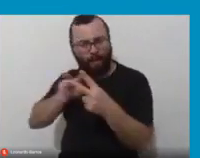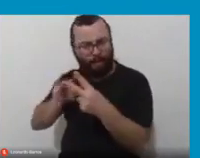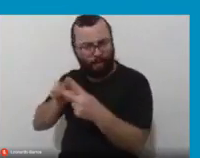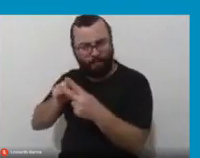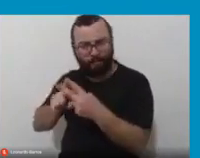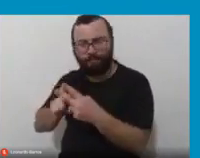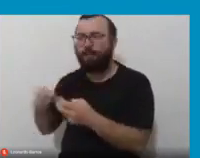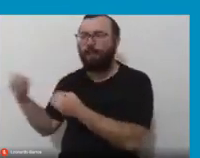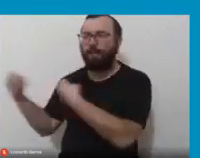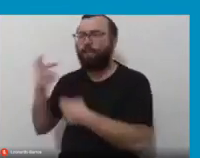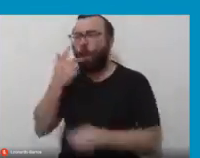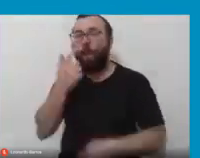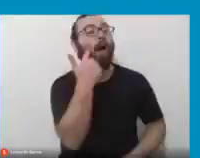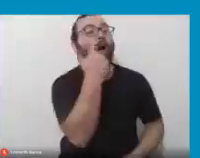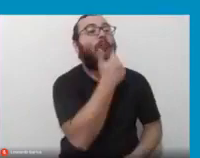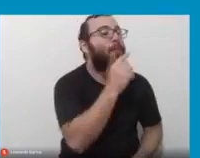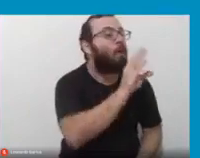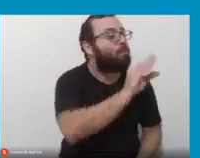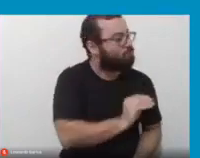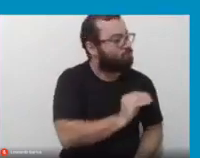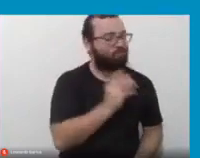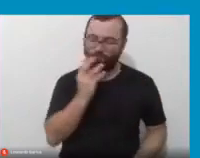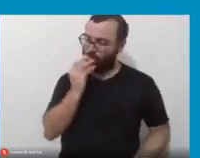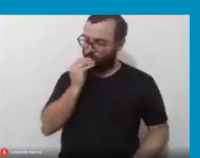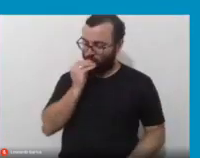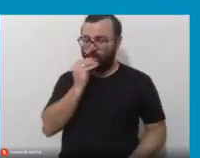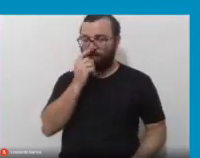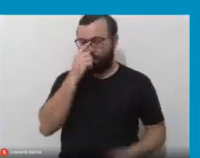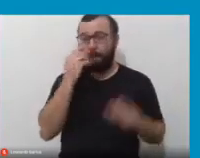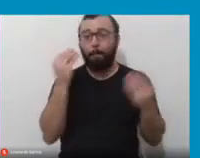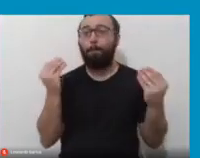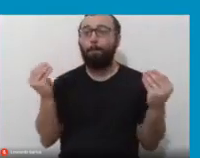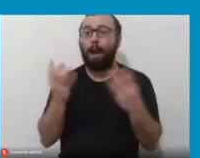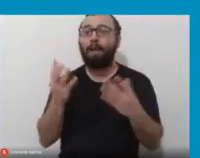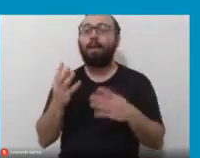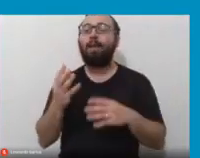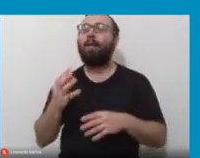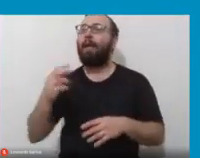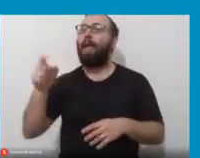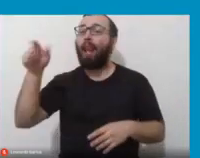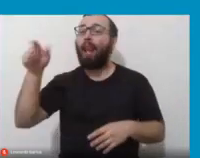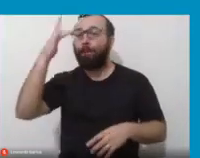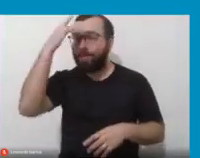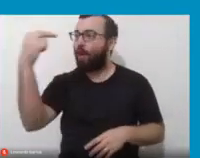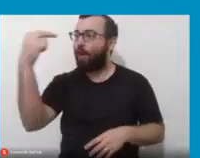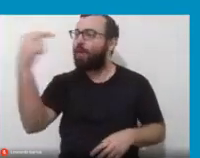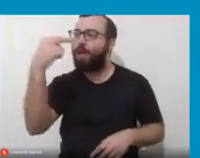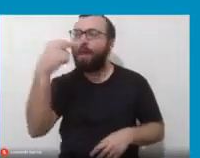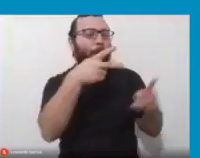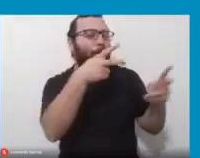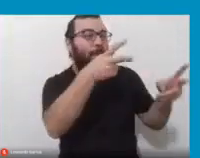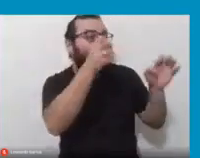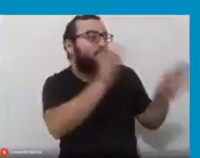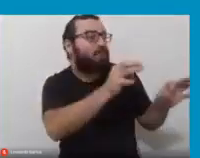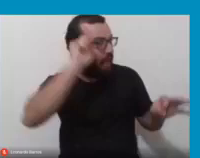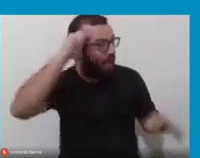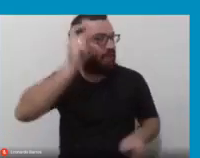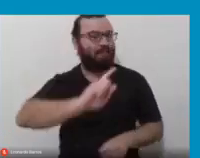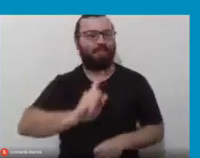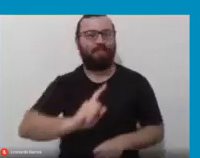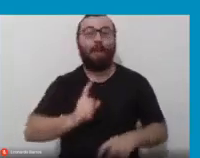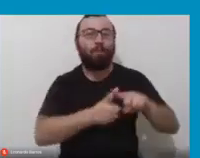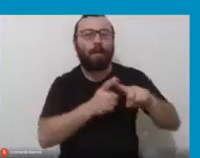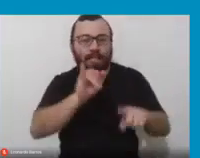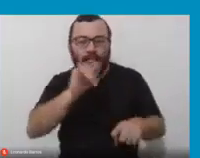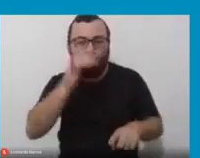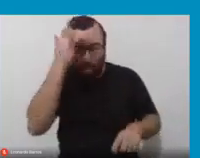fechar os lábios quando eu saísse, para ser vista como menos negra, porque quanto mais negra eu fosse vista, mais risco de vida eu corria, ainda mais